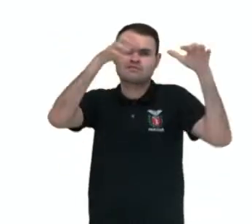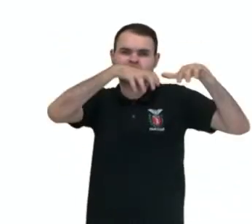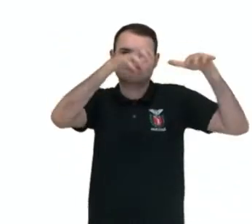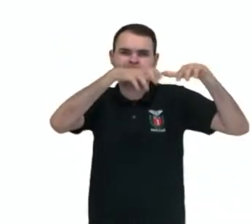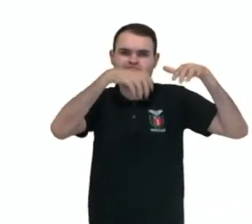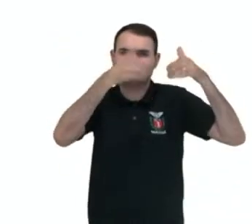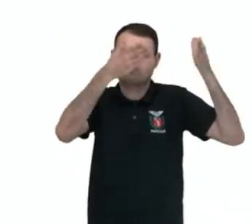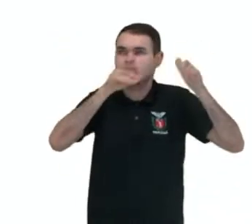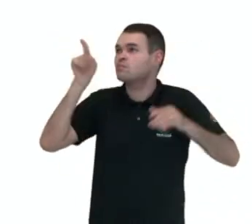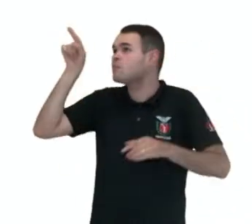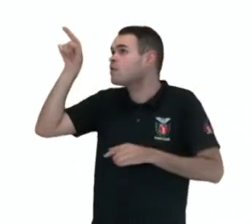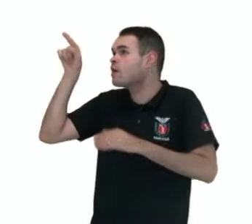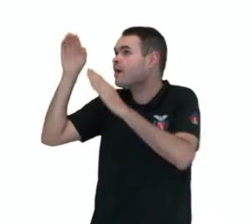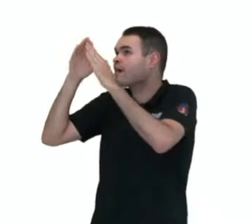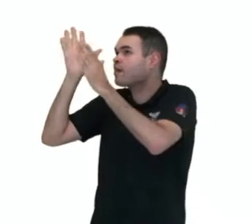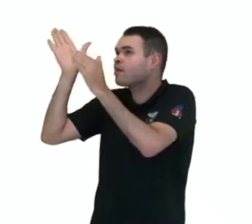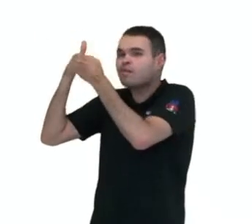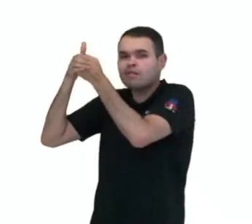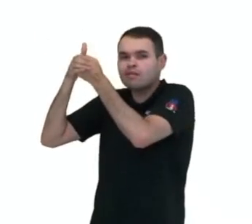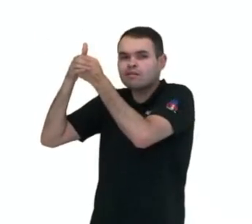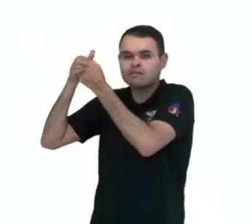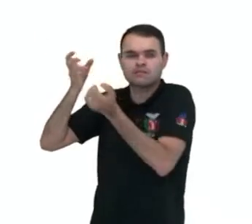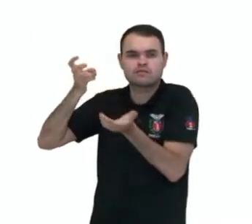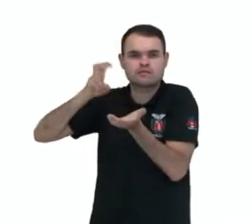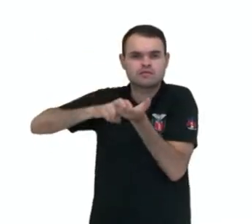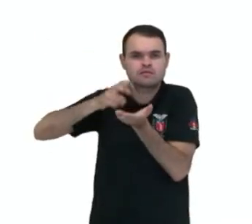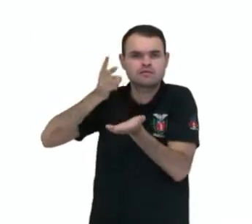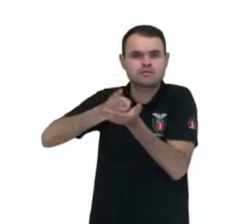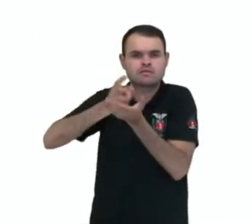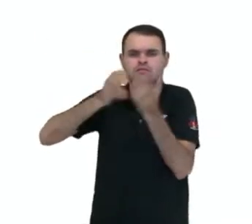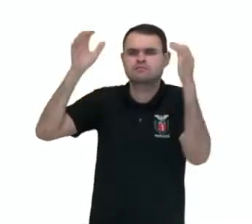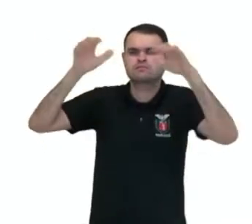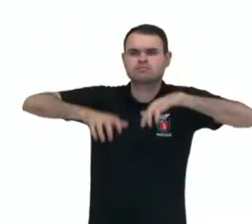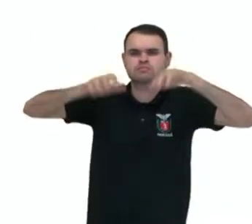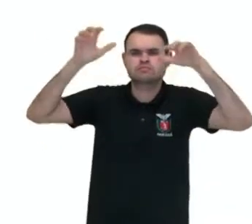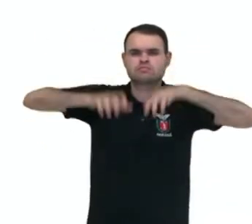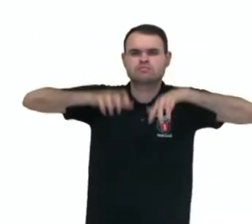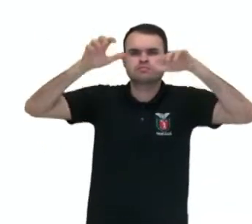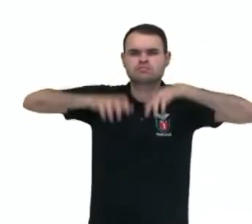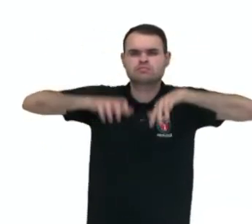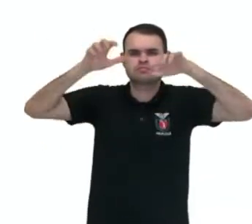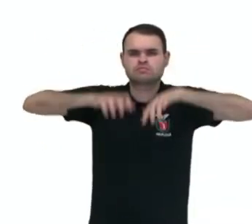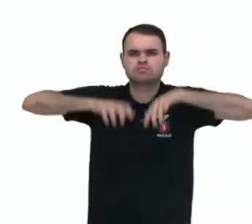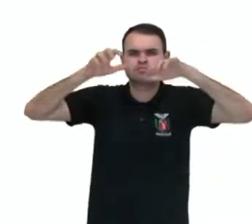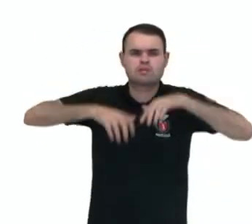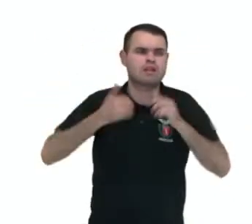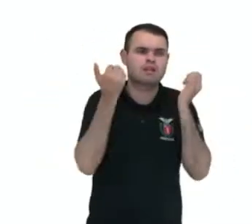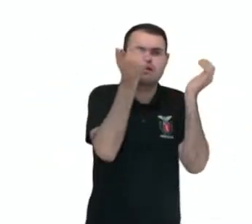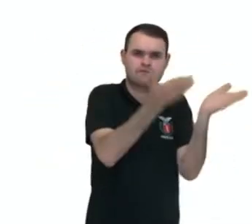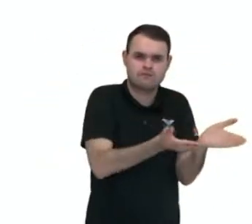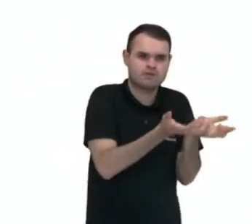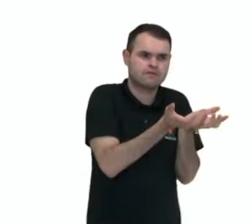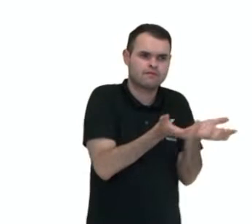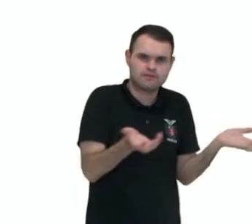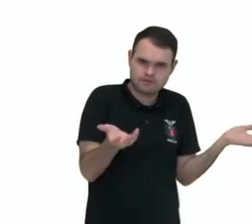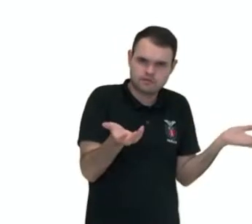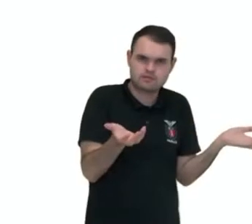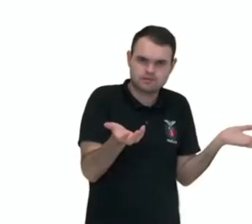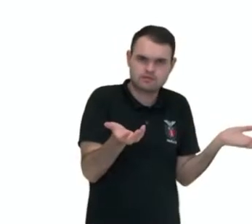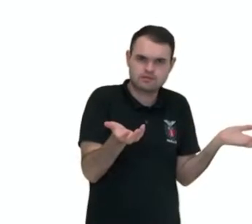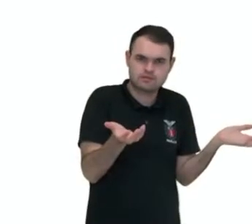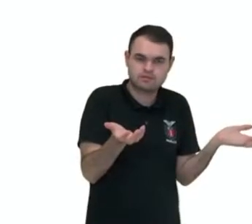casa delas. Toda manhã, aquela chuva sem parar, pingando na lata velha lá fora no jardim,